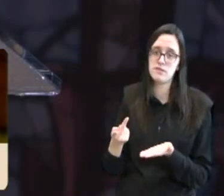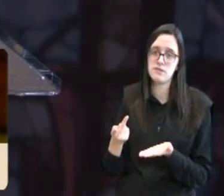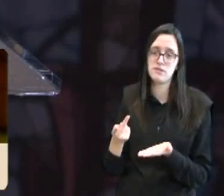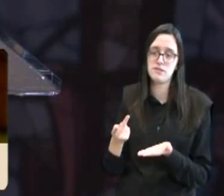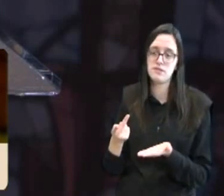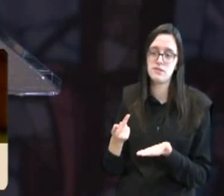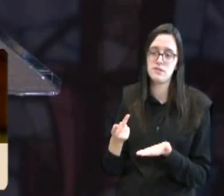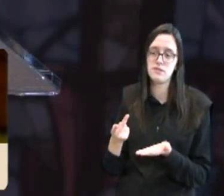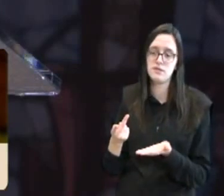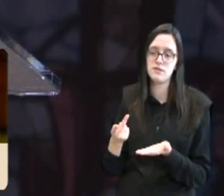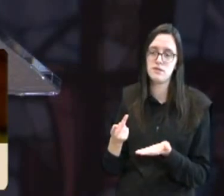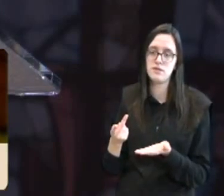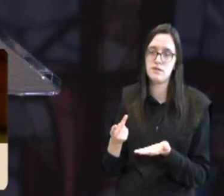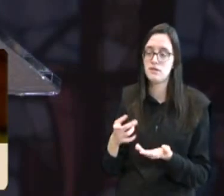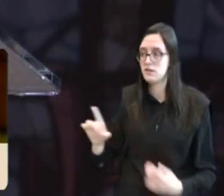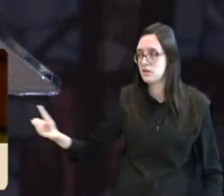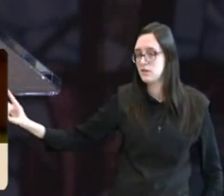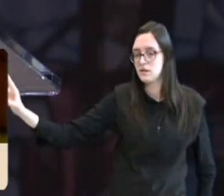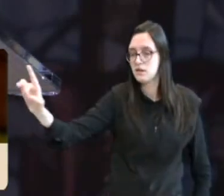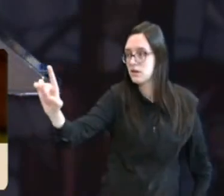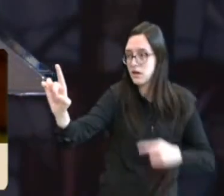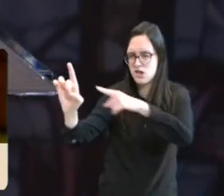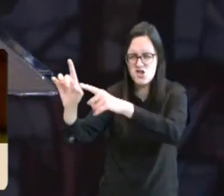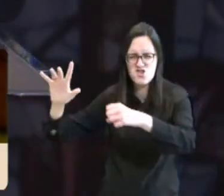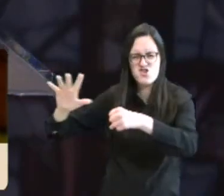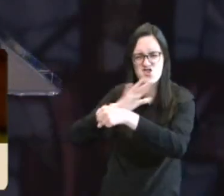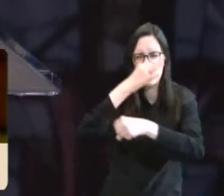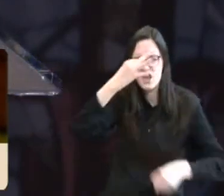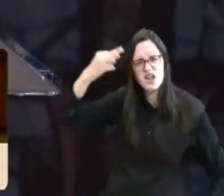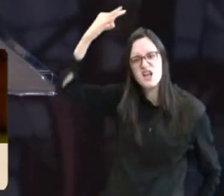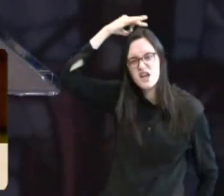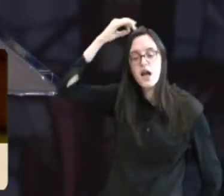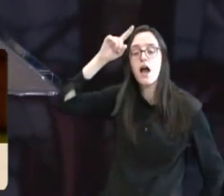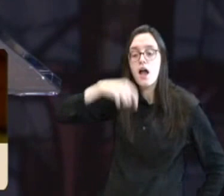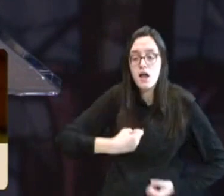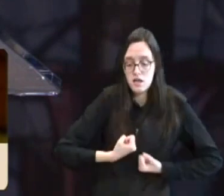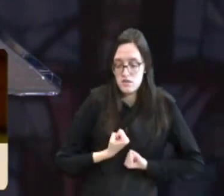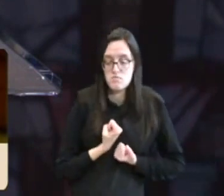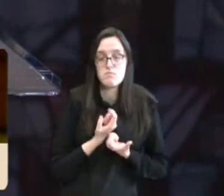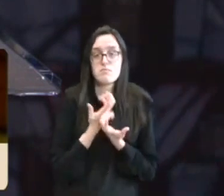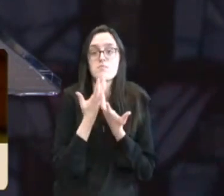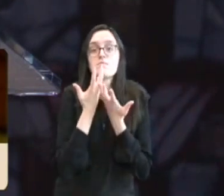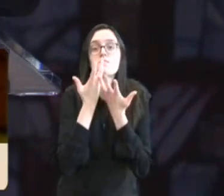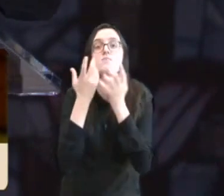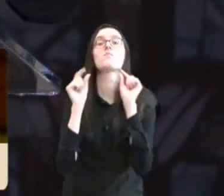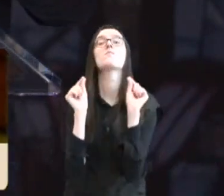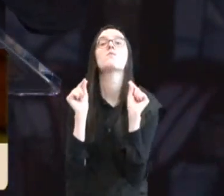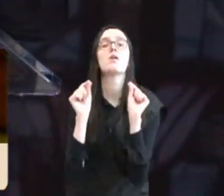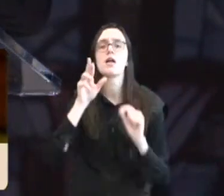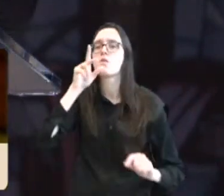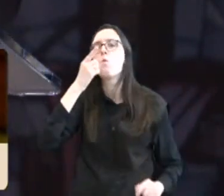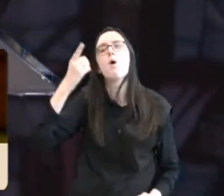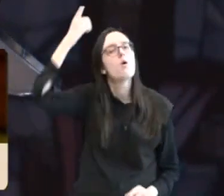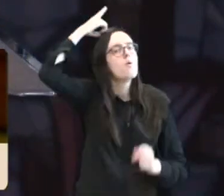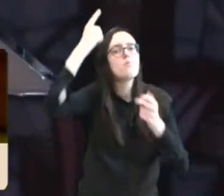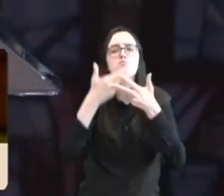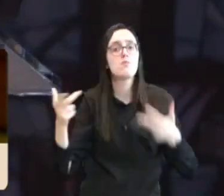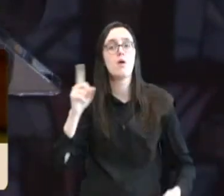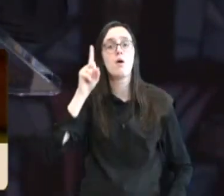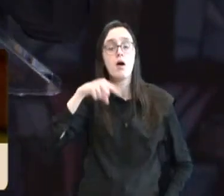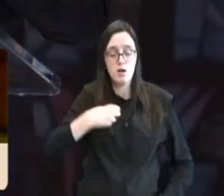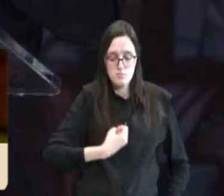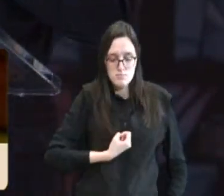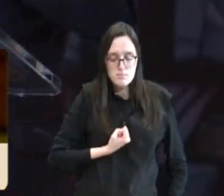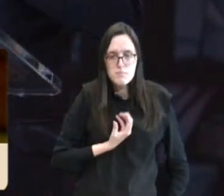que mostra que uma pessoa é cheia do Espírito de Deus é fruto, não são dons, é